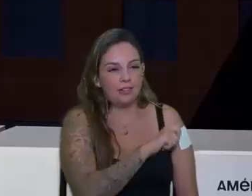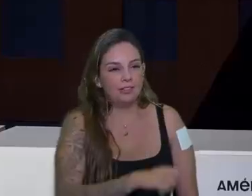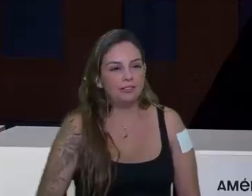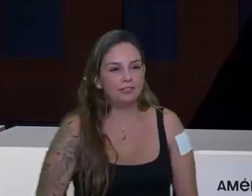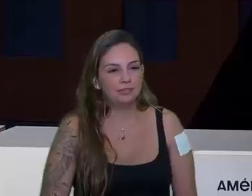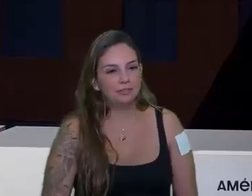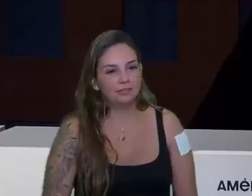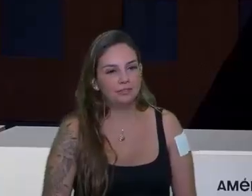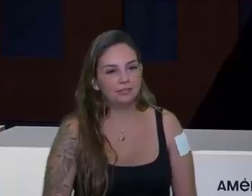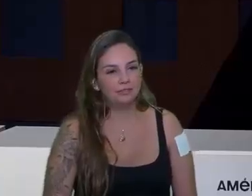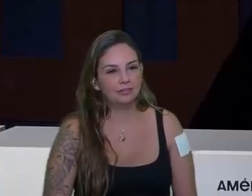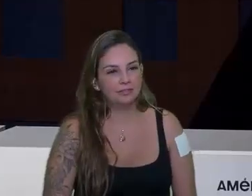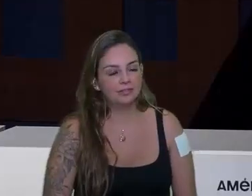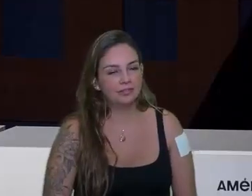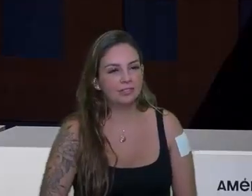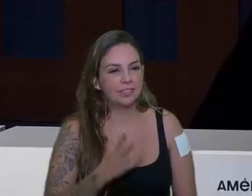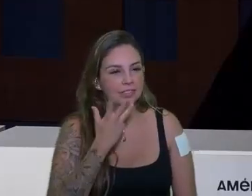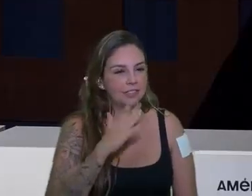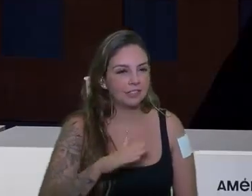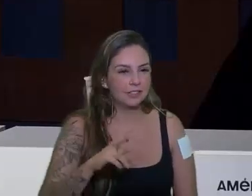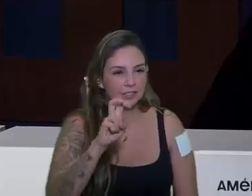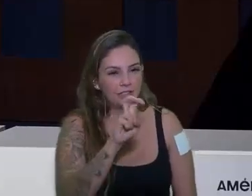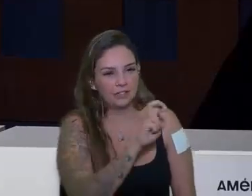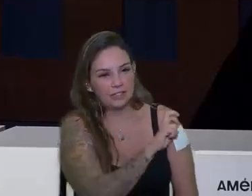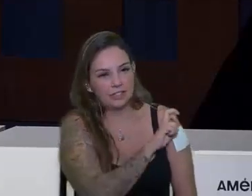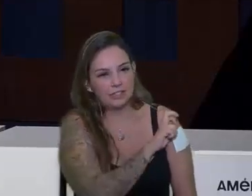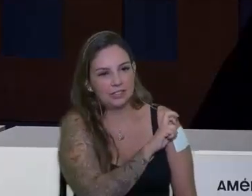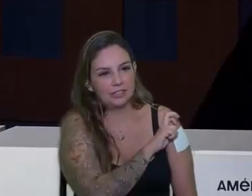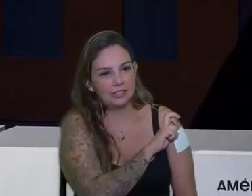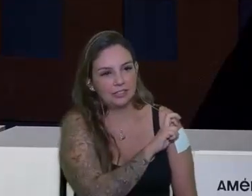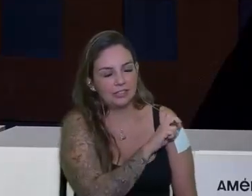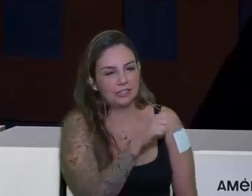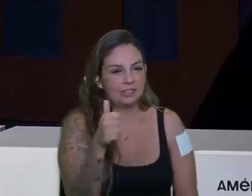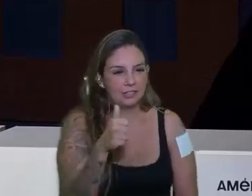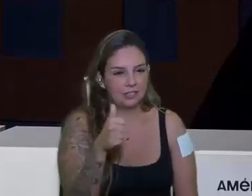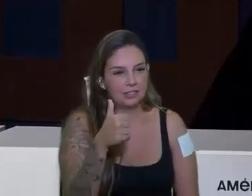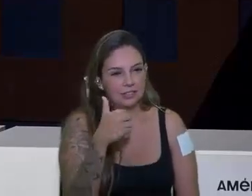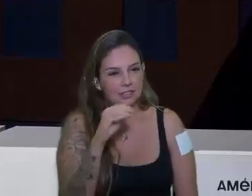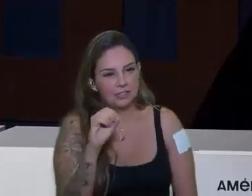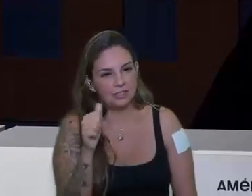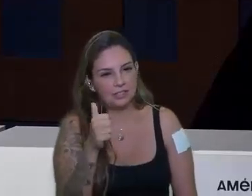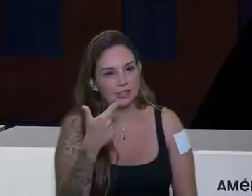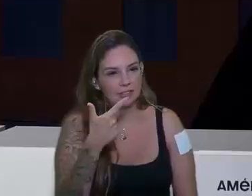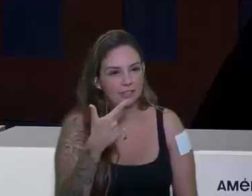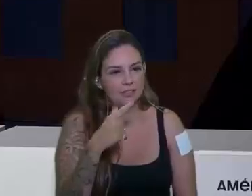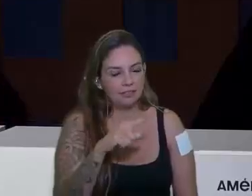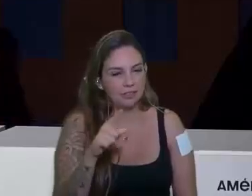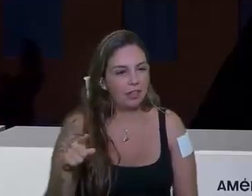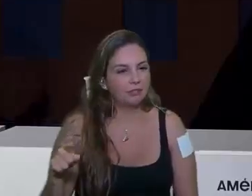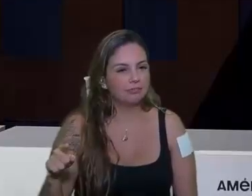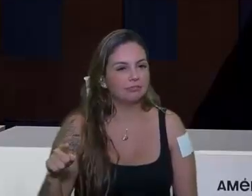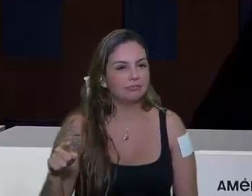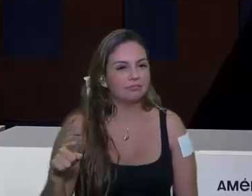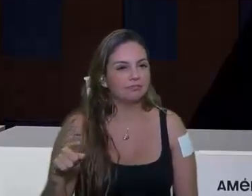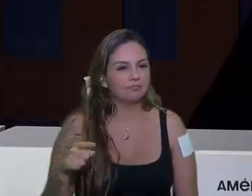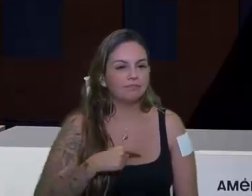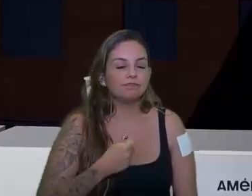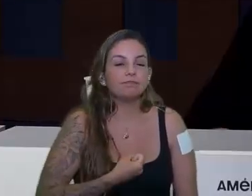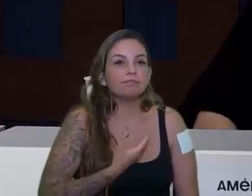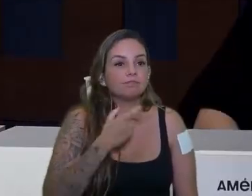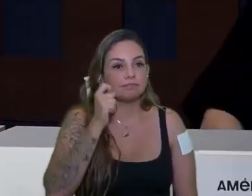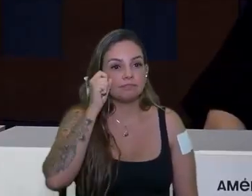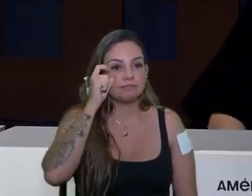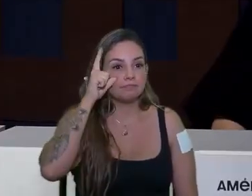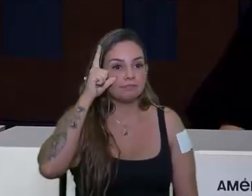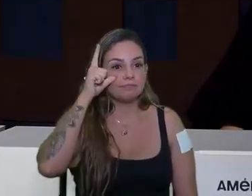Então, comecei a trabalhar com crianças ali, 5º ano, né? 10, 11, 12 anos, e aquilo foi me